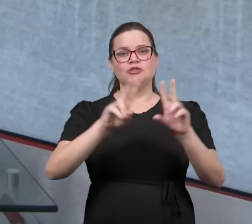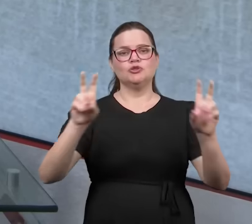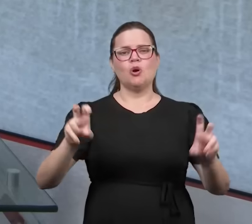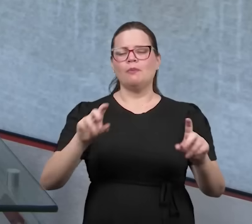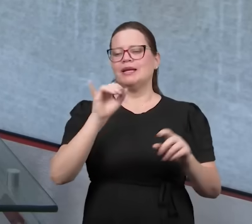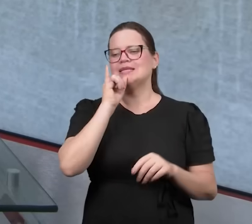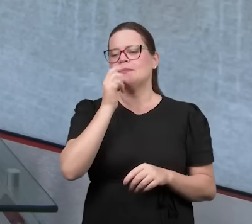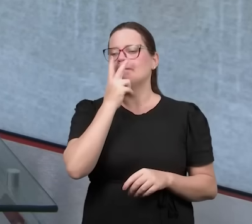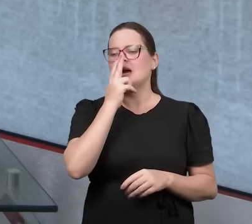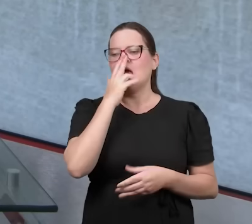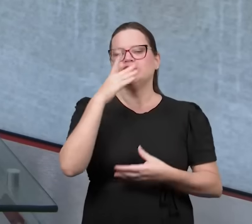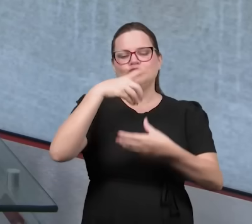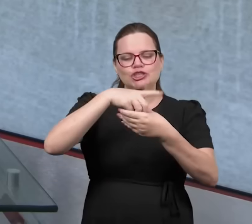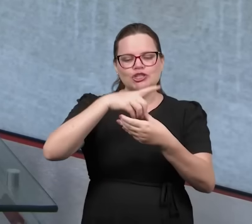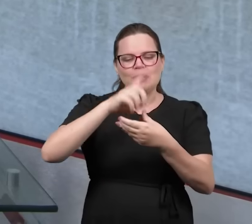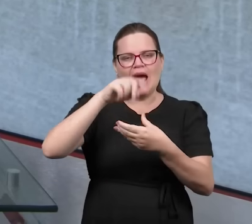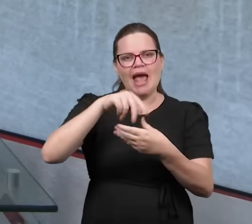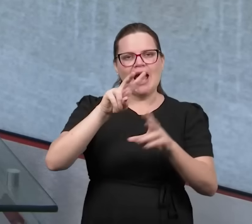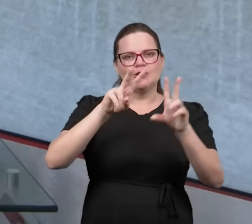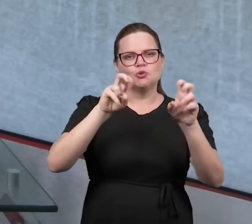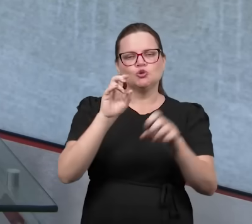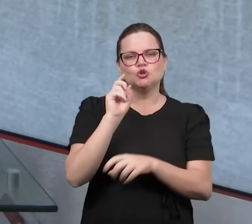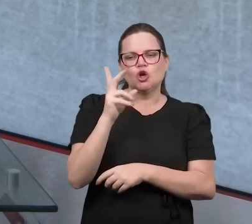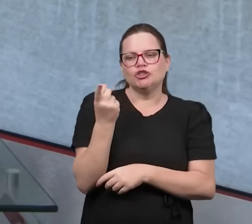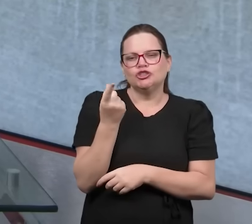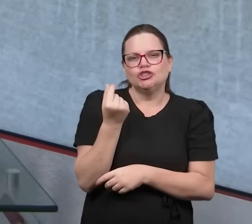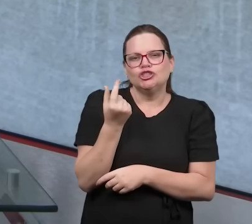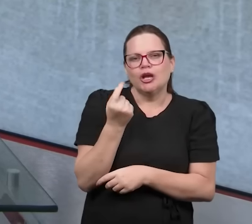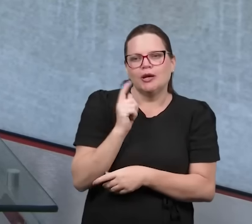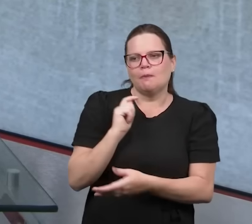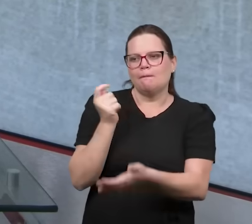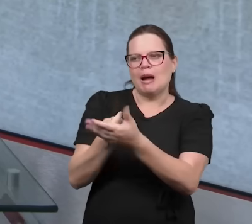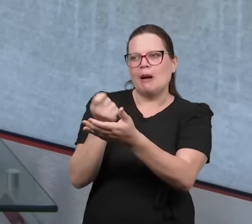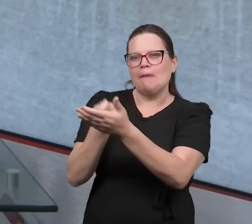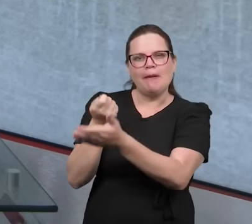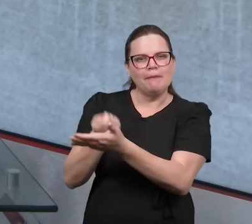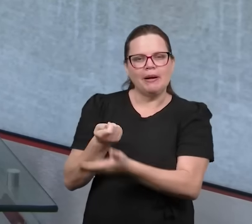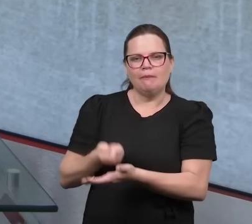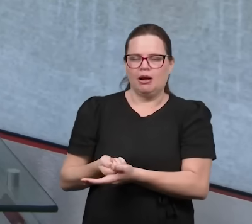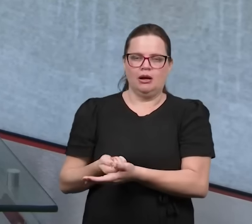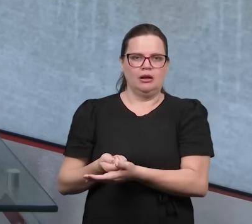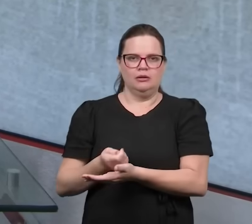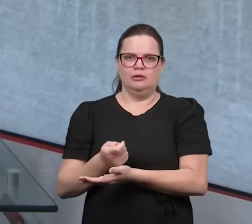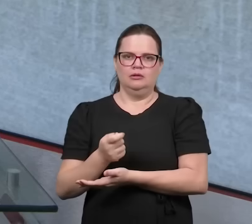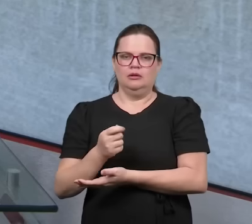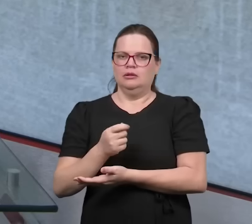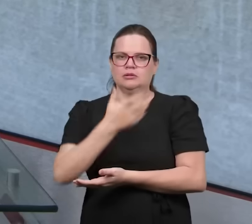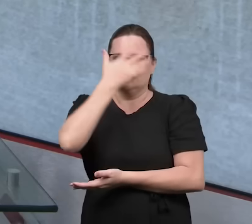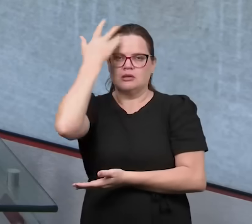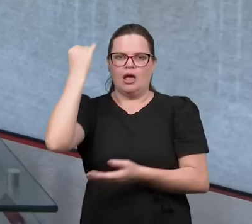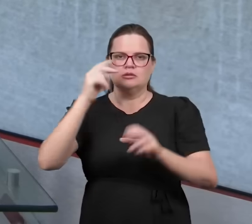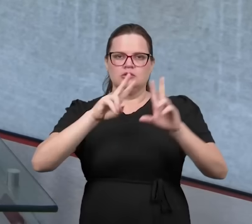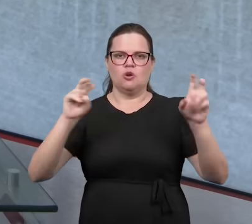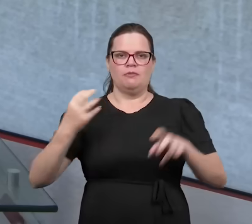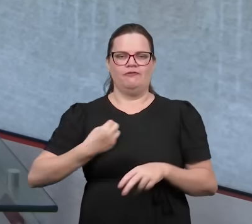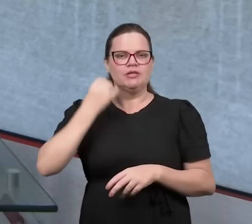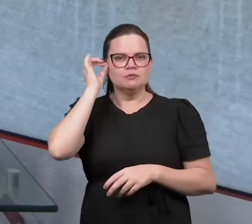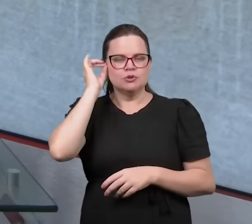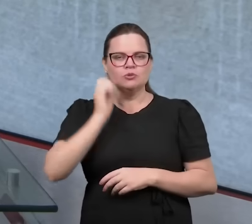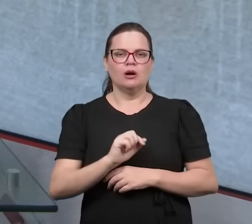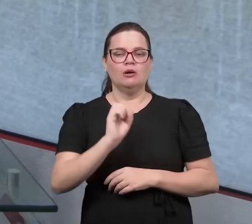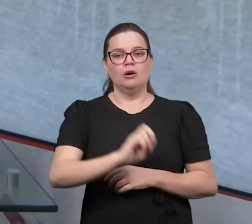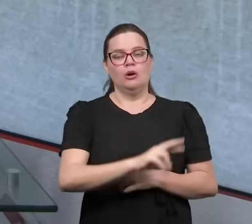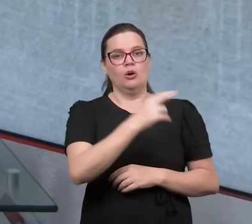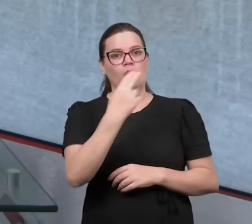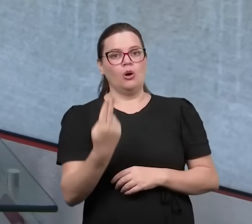limita ao aspecto material quando se fala sobre dízimo. Outras vezes, o assunto também é visto